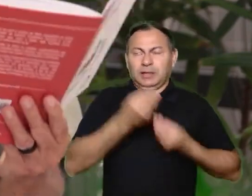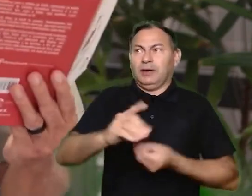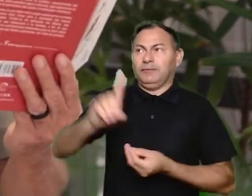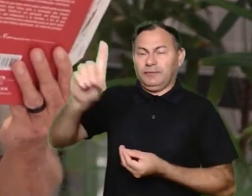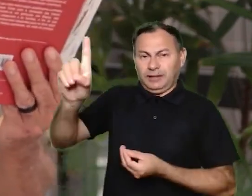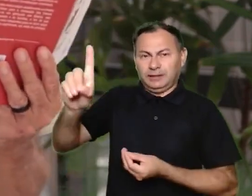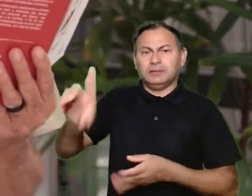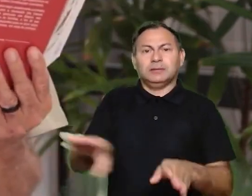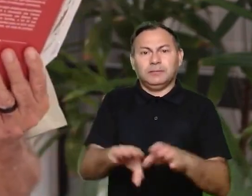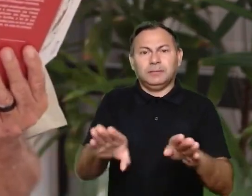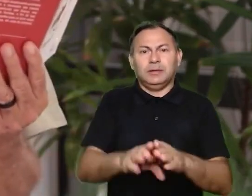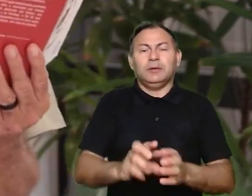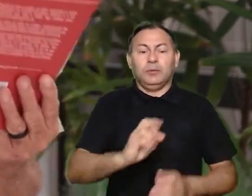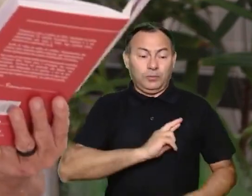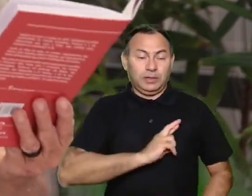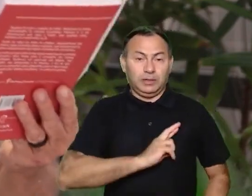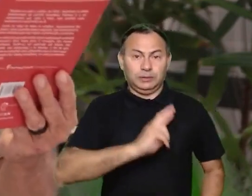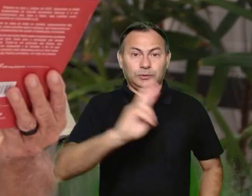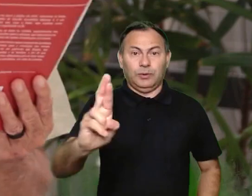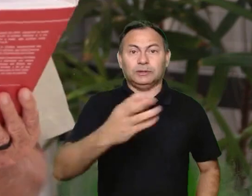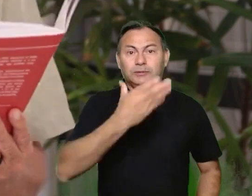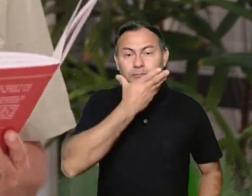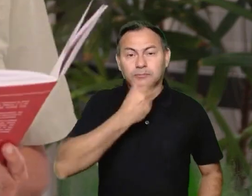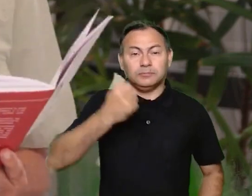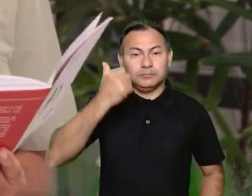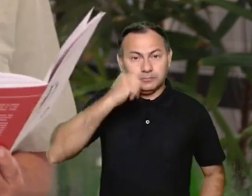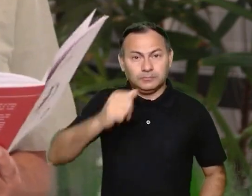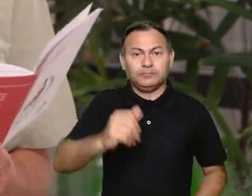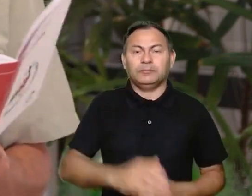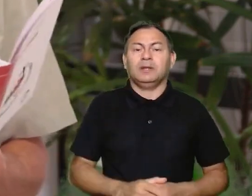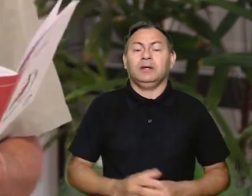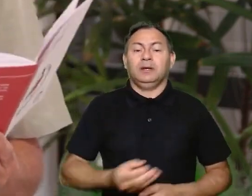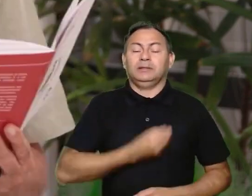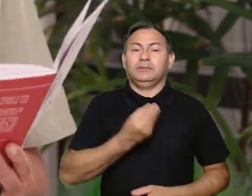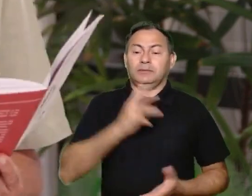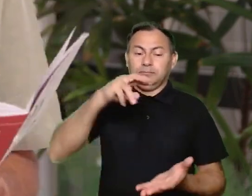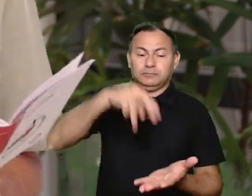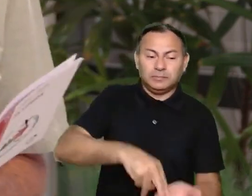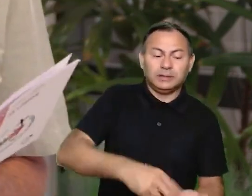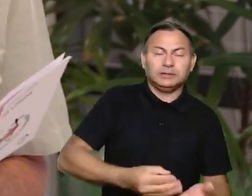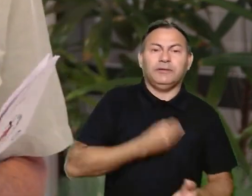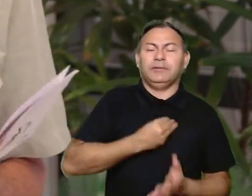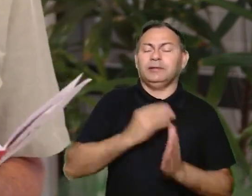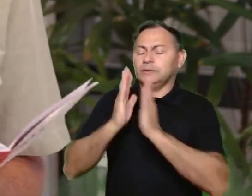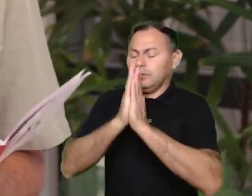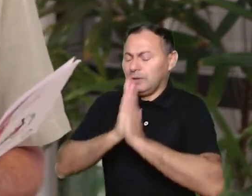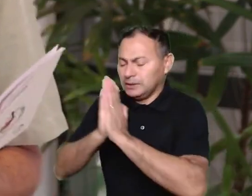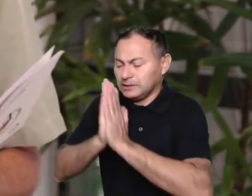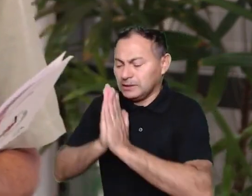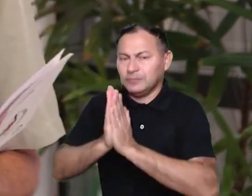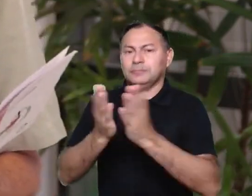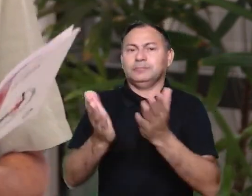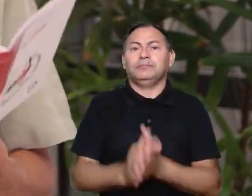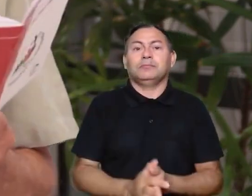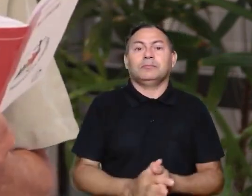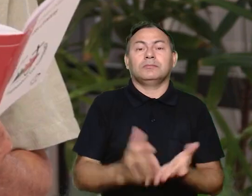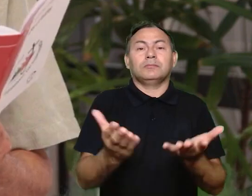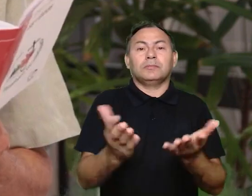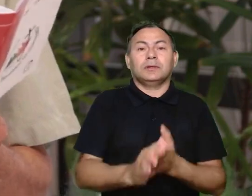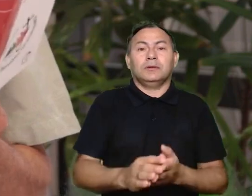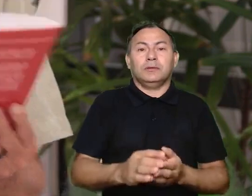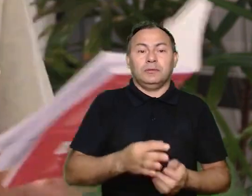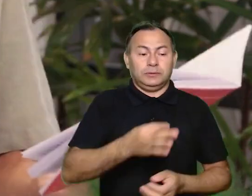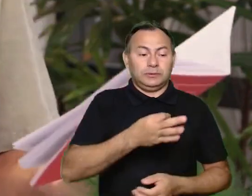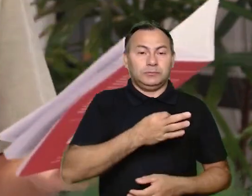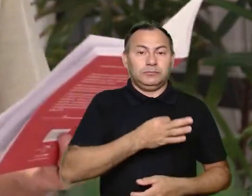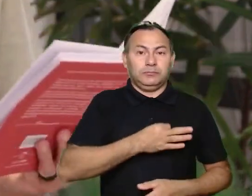seculares, também os religiosos, religiosas, de vida ativa, de vida contemplativa,